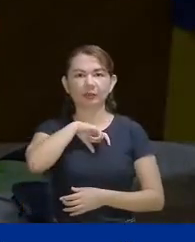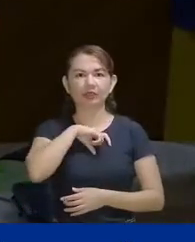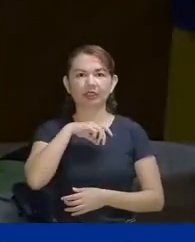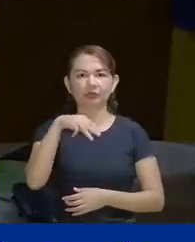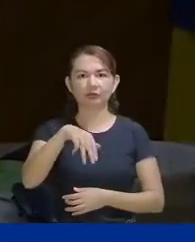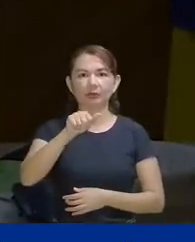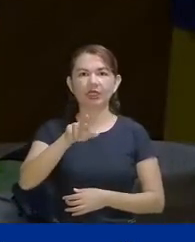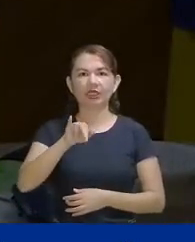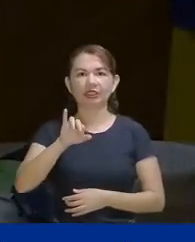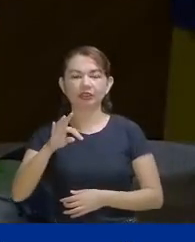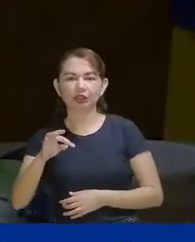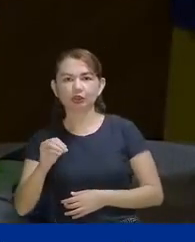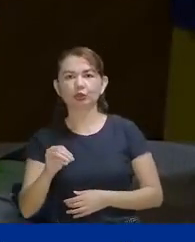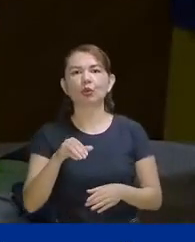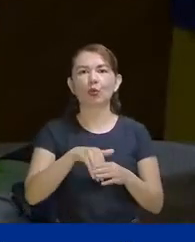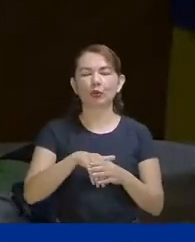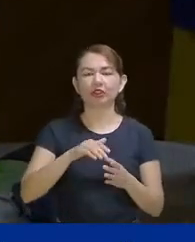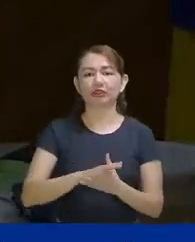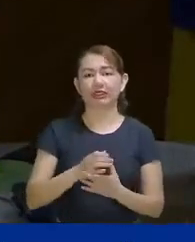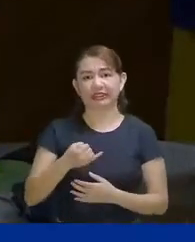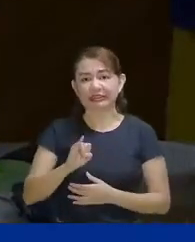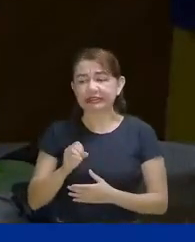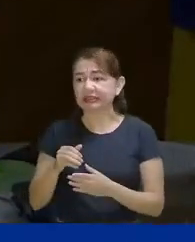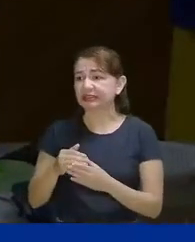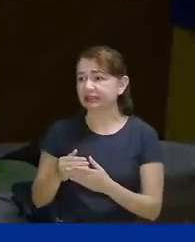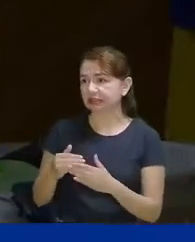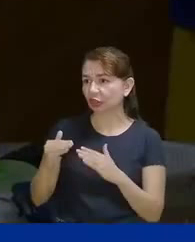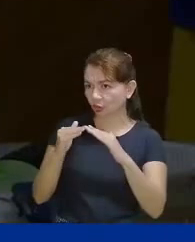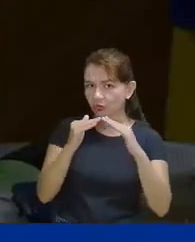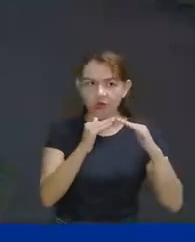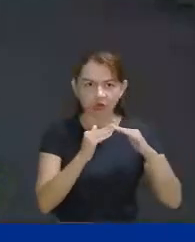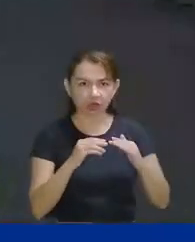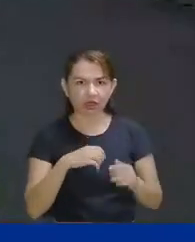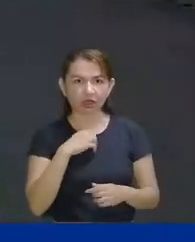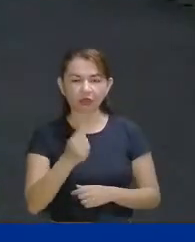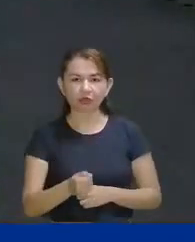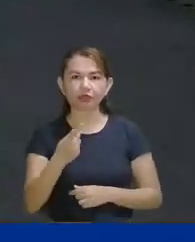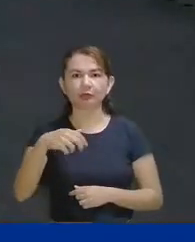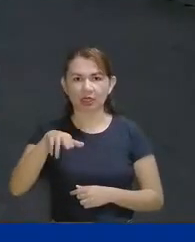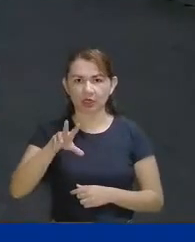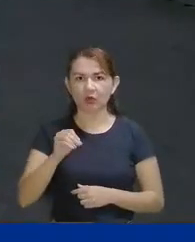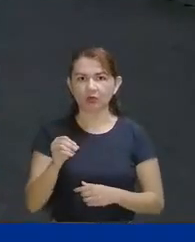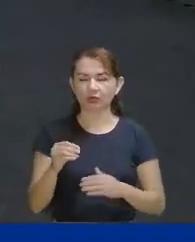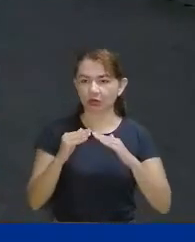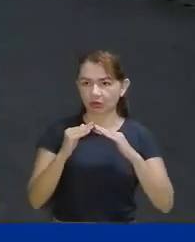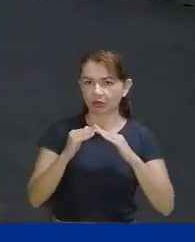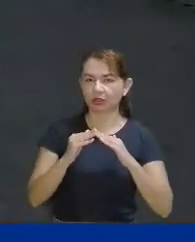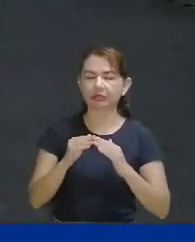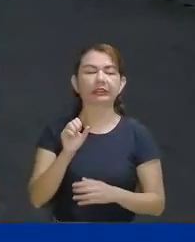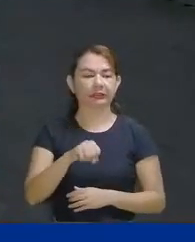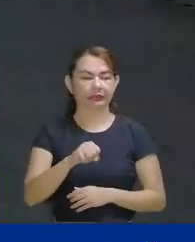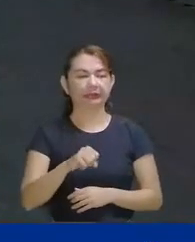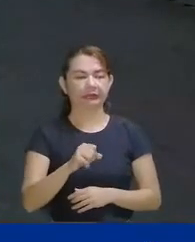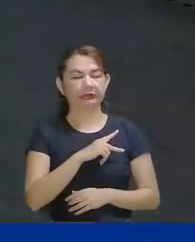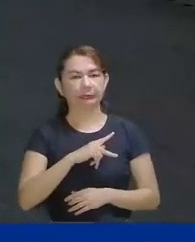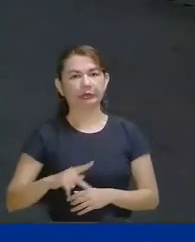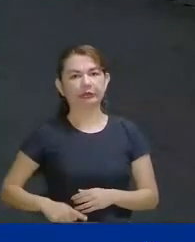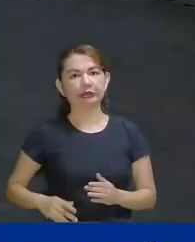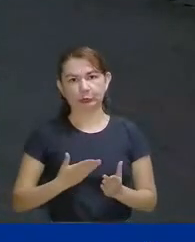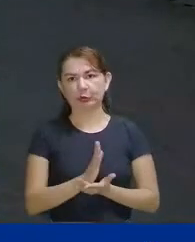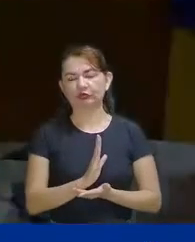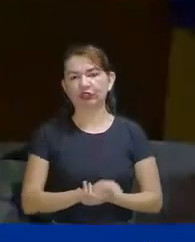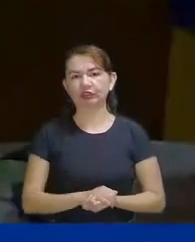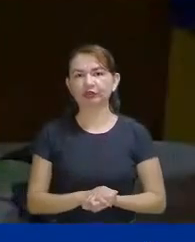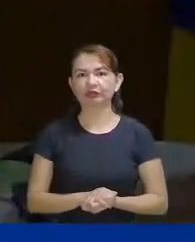do Mérito Eleitoral, se todos estiverem de acordo. Doutor Paulo, podemos homenagear o colega? Com certeza, presidente,